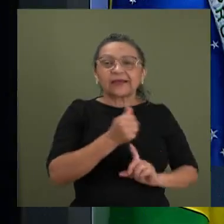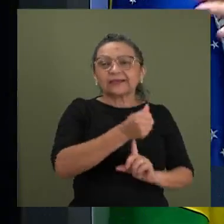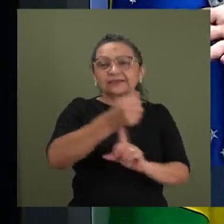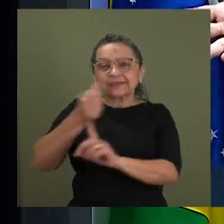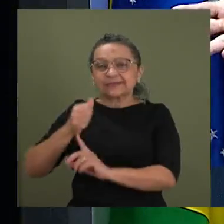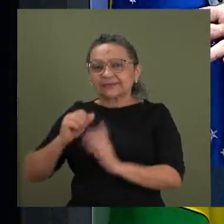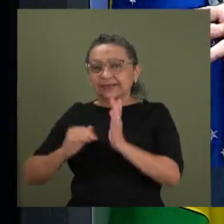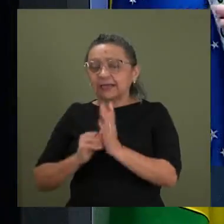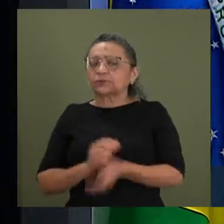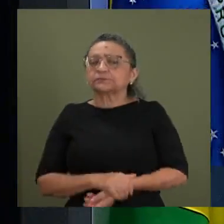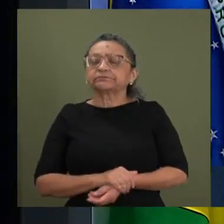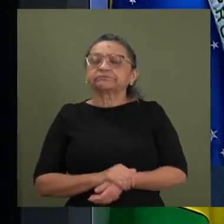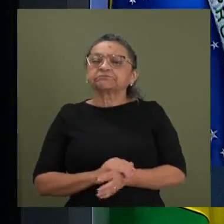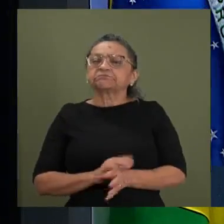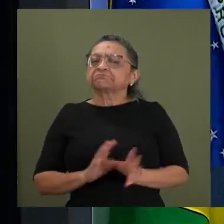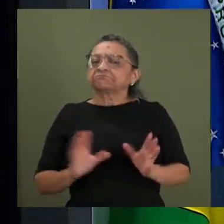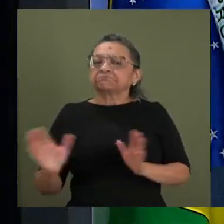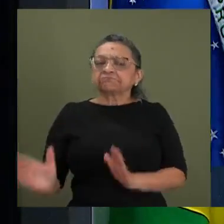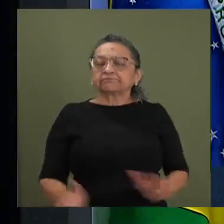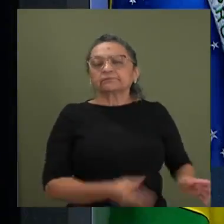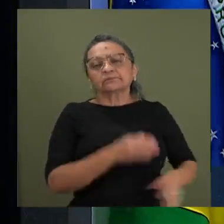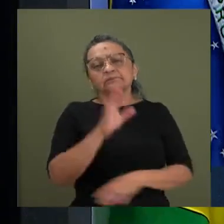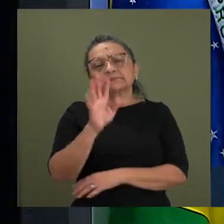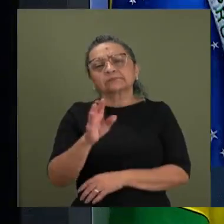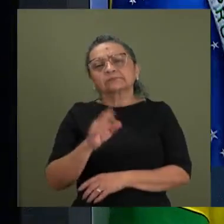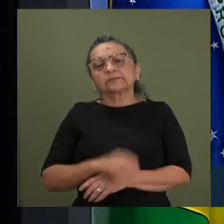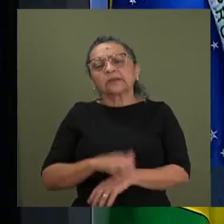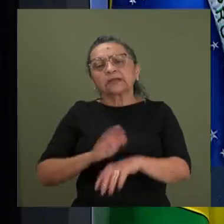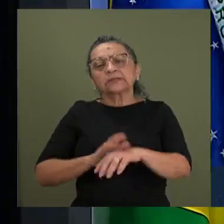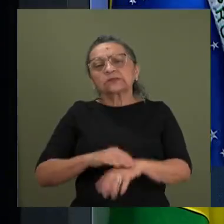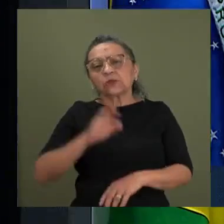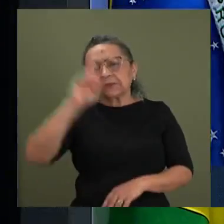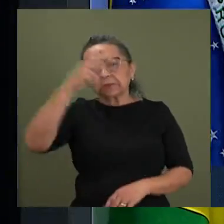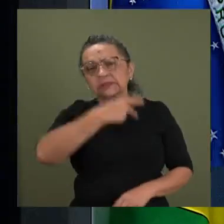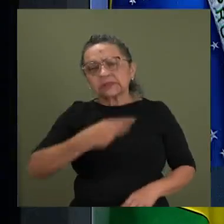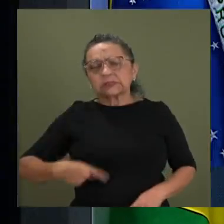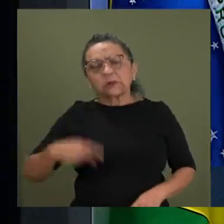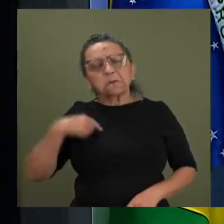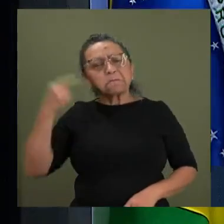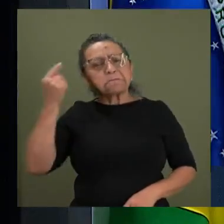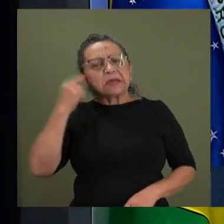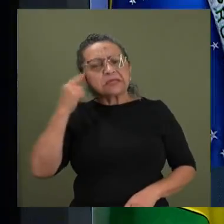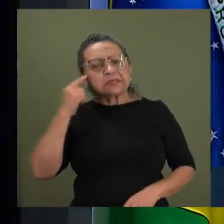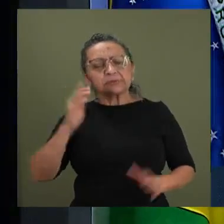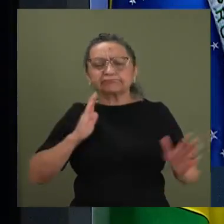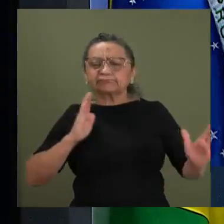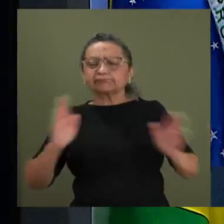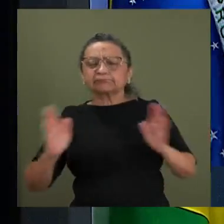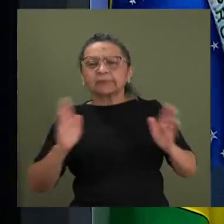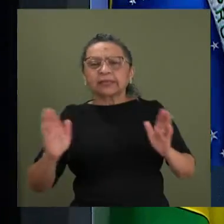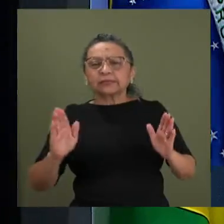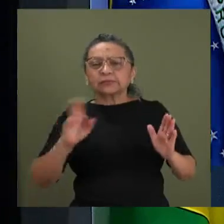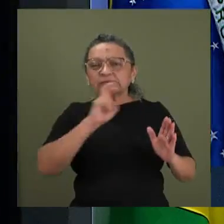achei que durante o mandato, 5 anos e meio que nós estamos aqui,